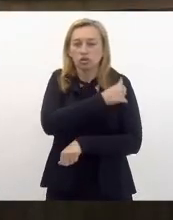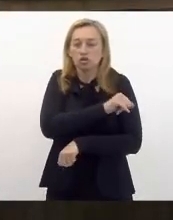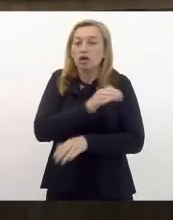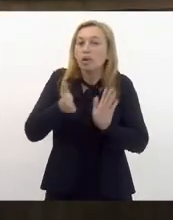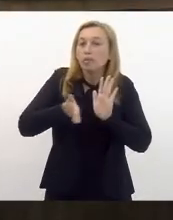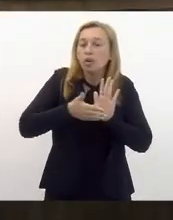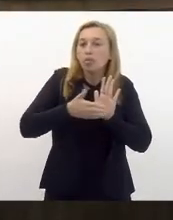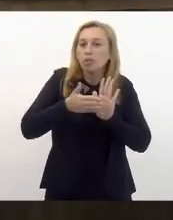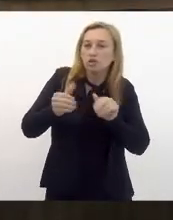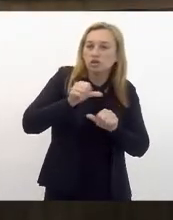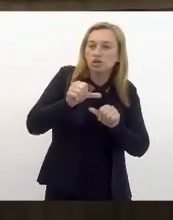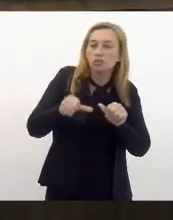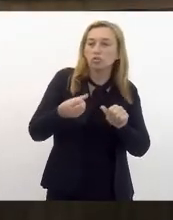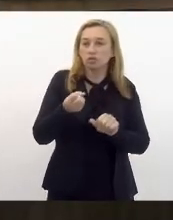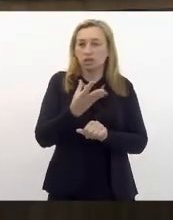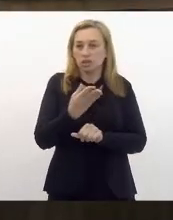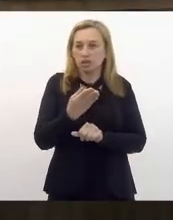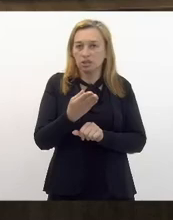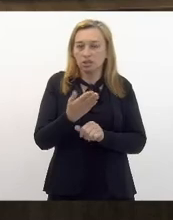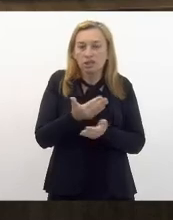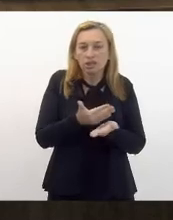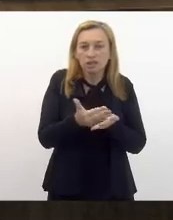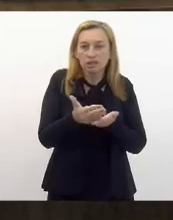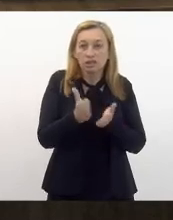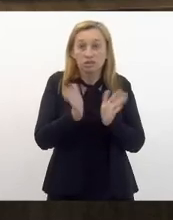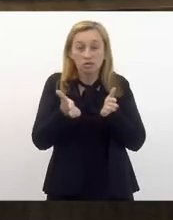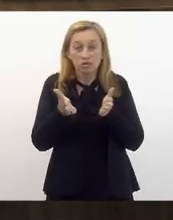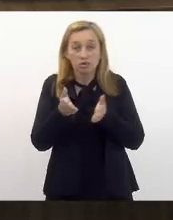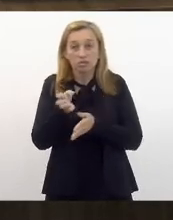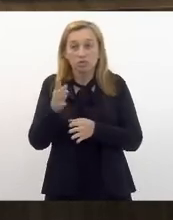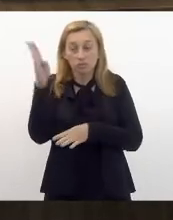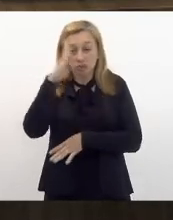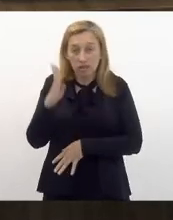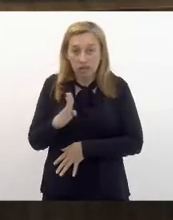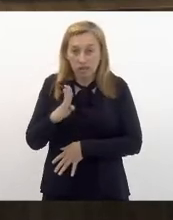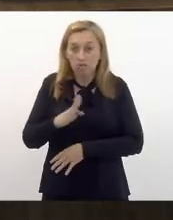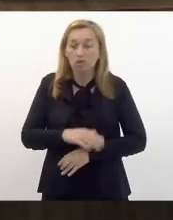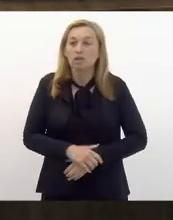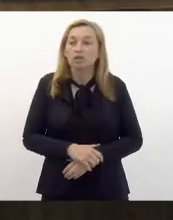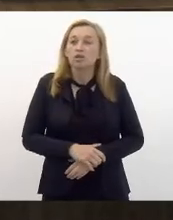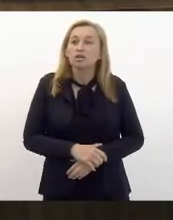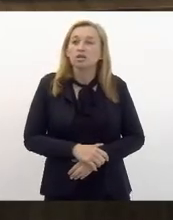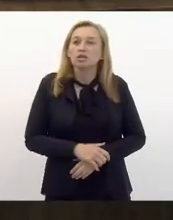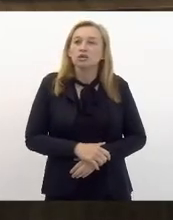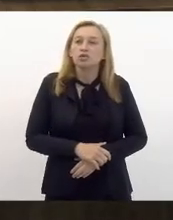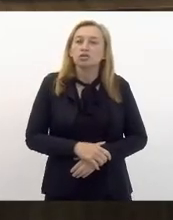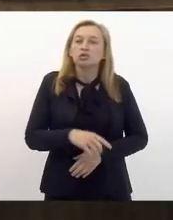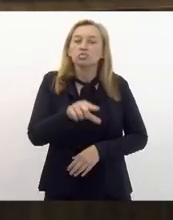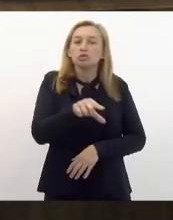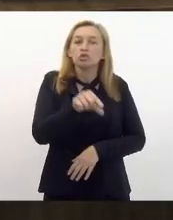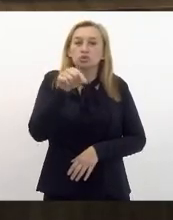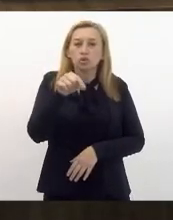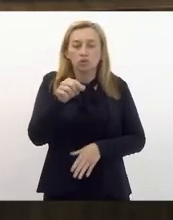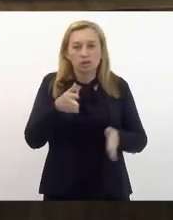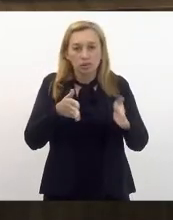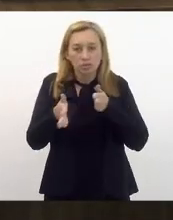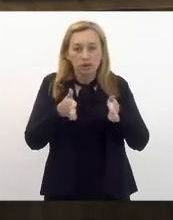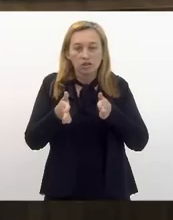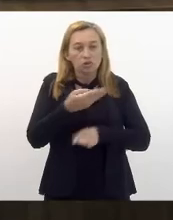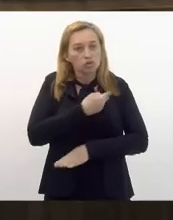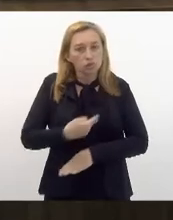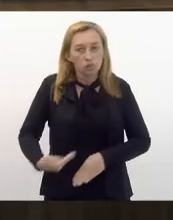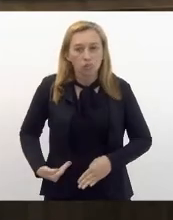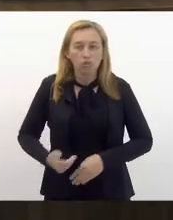proposta de mudança do seu médico está em curso hoje no Brasil ela é fruto de uma Medida Provisória no